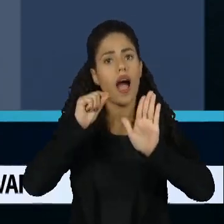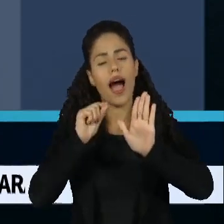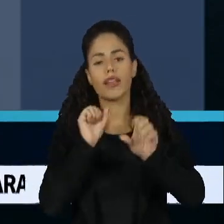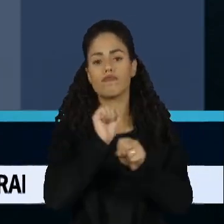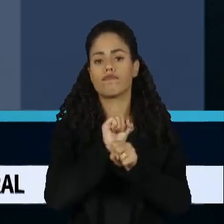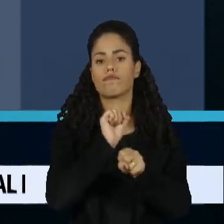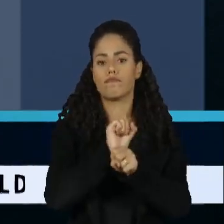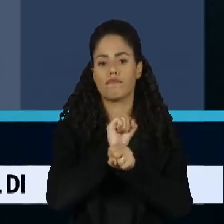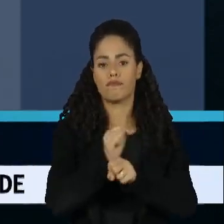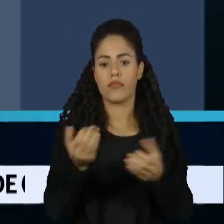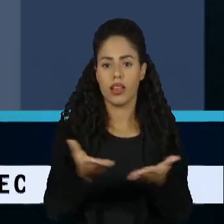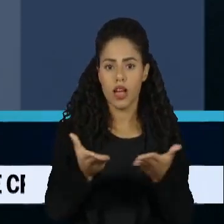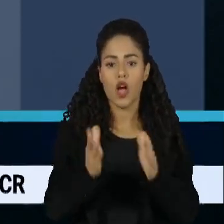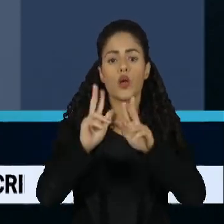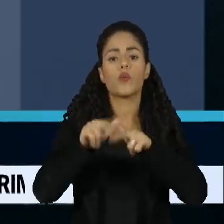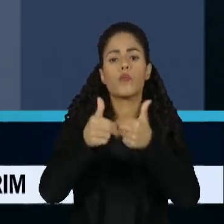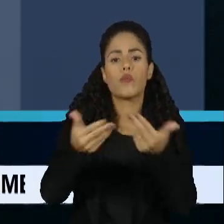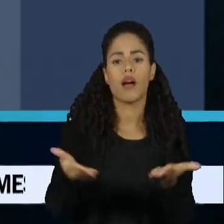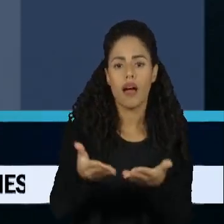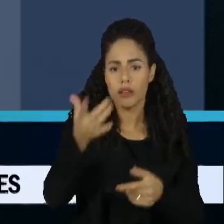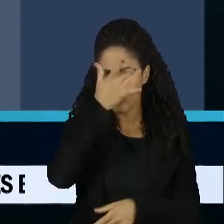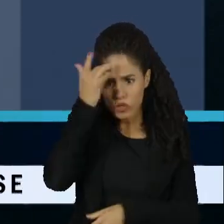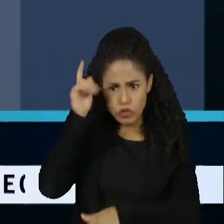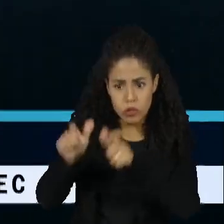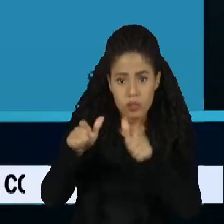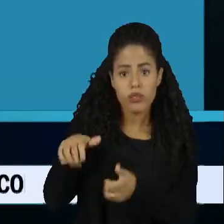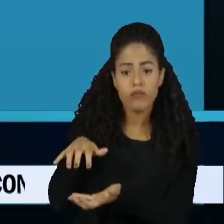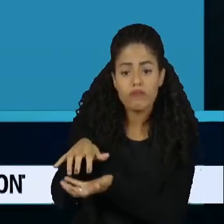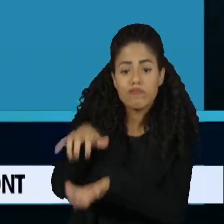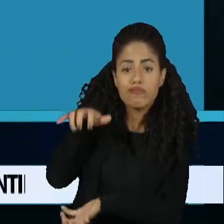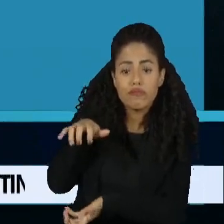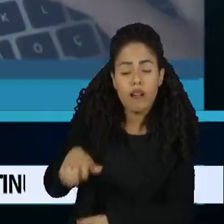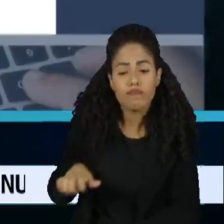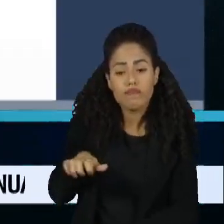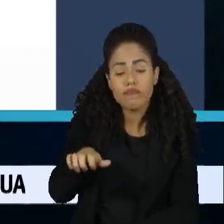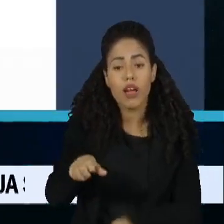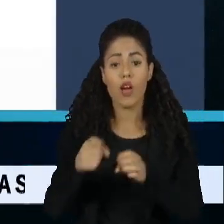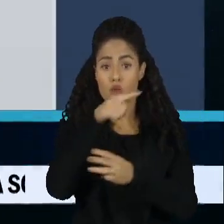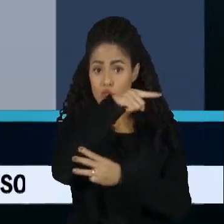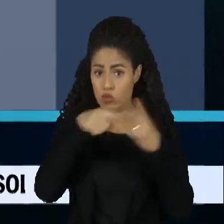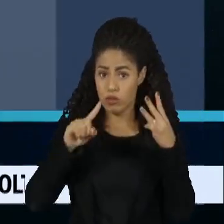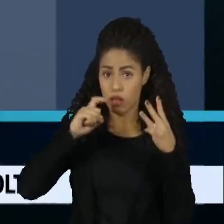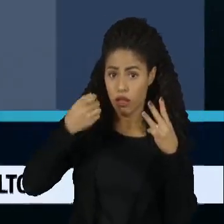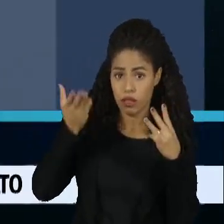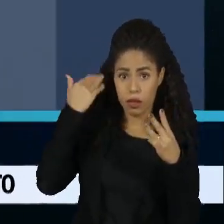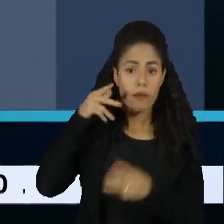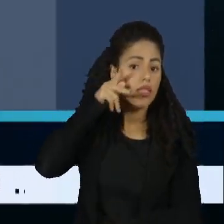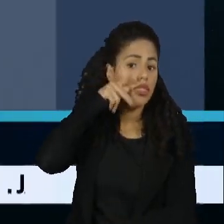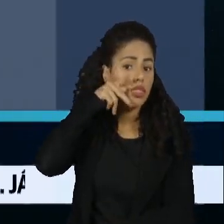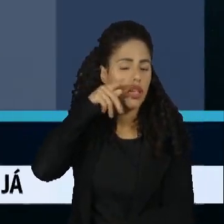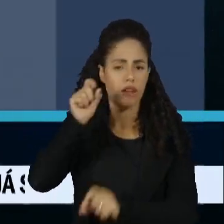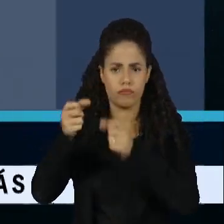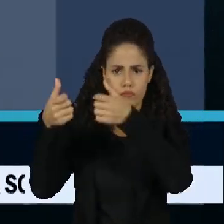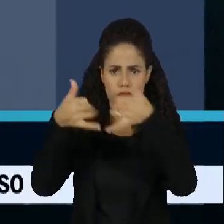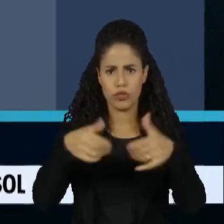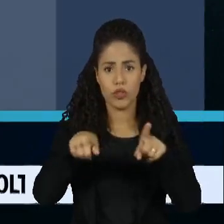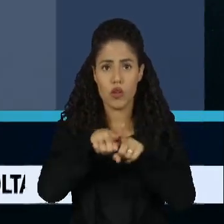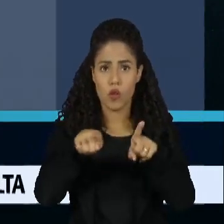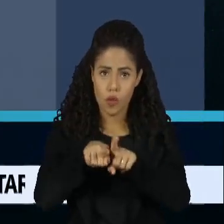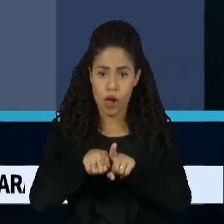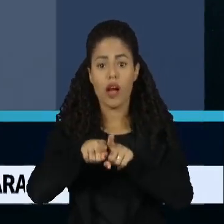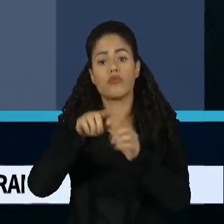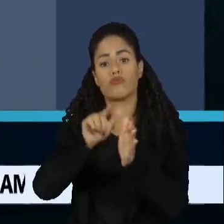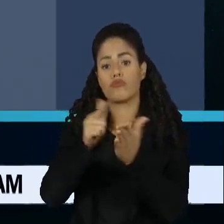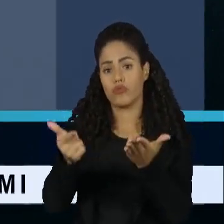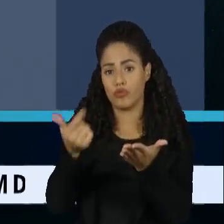fragilidade social pela condição de pessoa idosa. Os três ex-mandatários da Paraíba, segundo apurou o jornal O Estado de